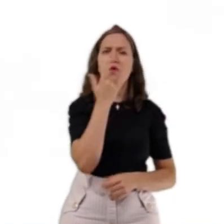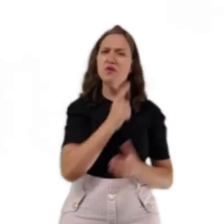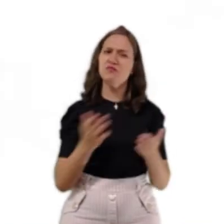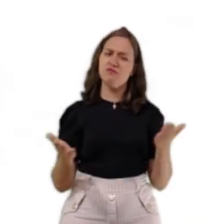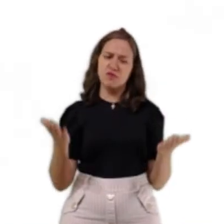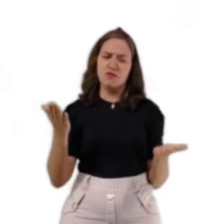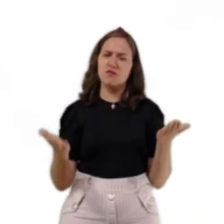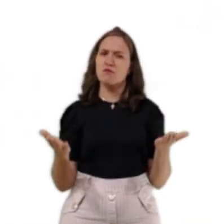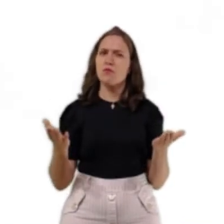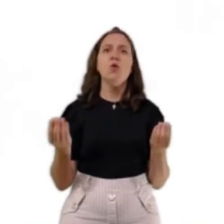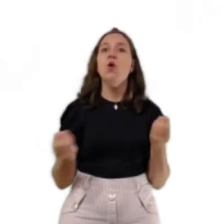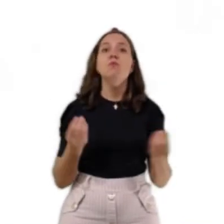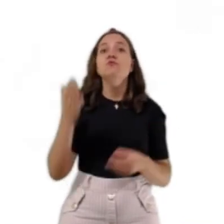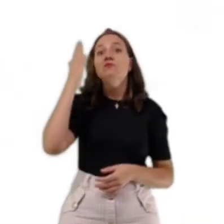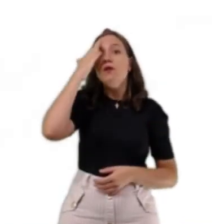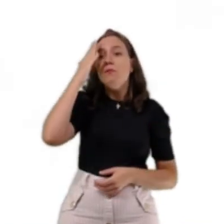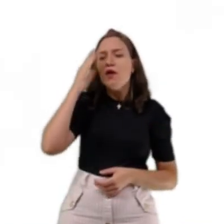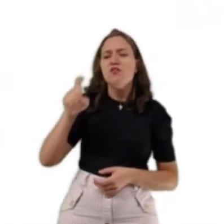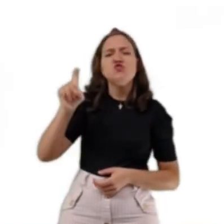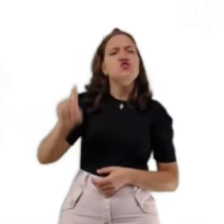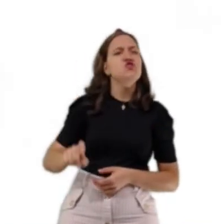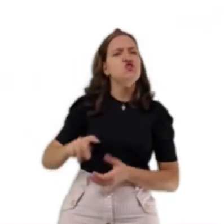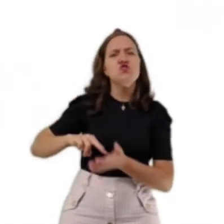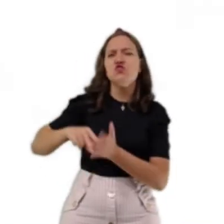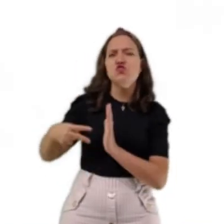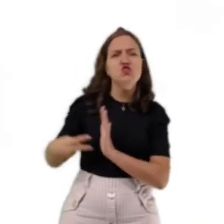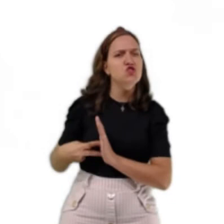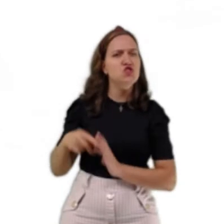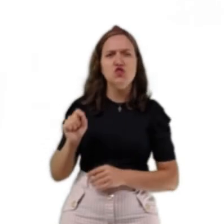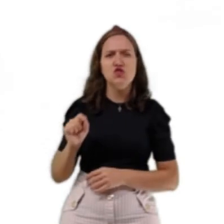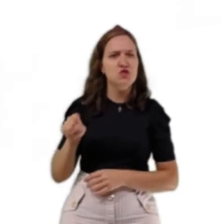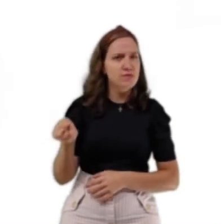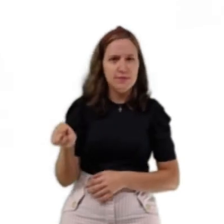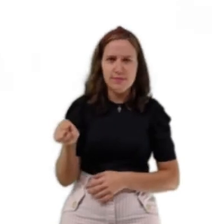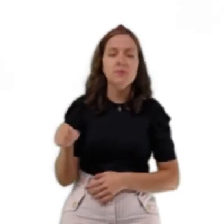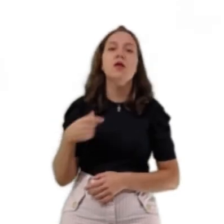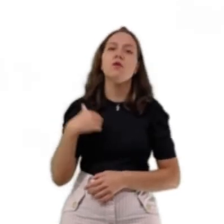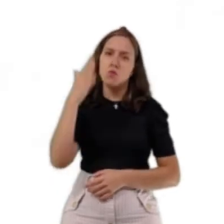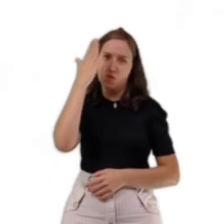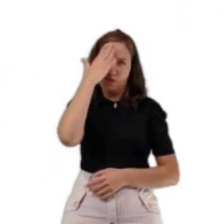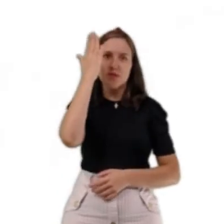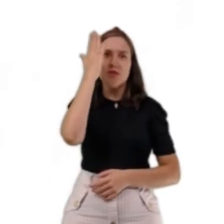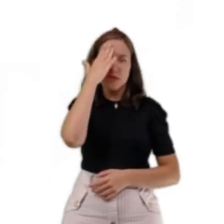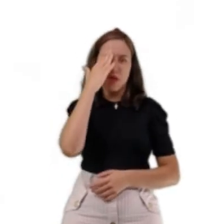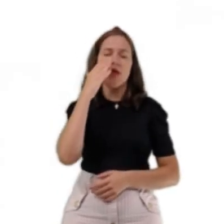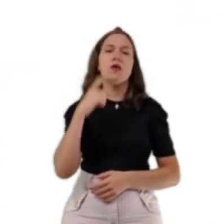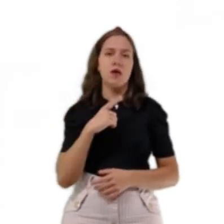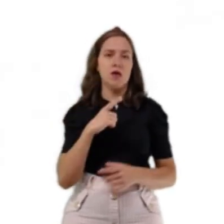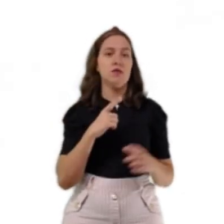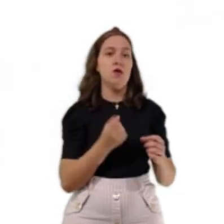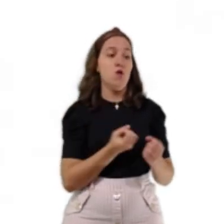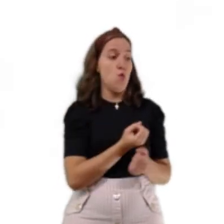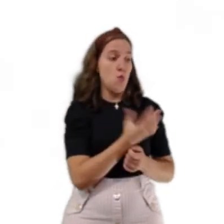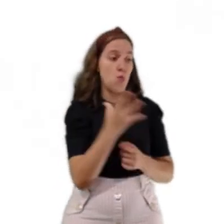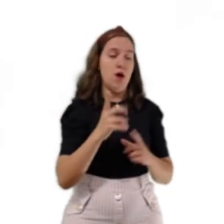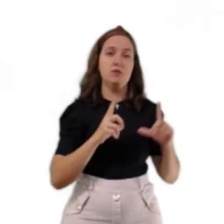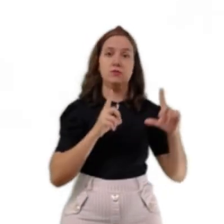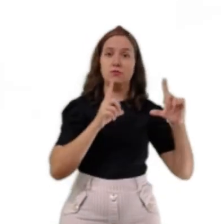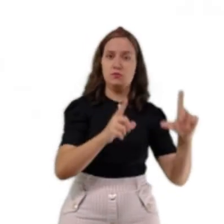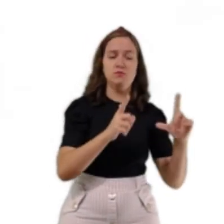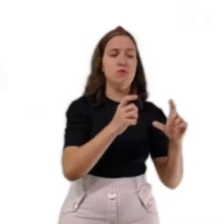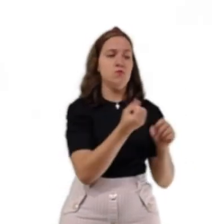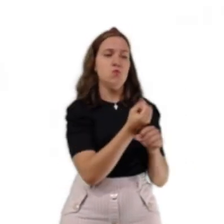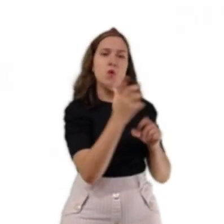descobrir qual que é o valor da caixa x de uma só eu sei que duas Pezão 12 e de uma só vai